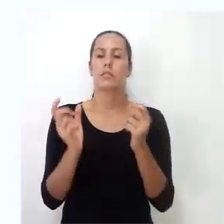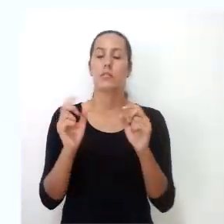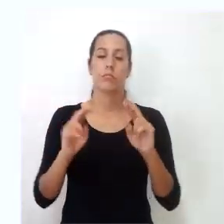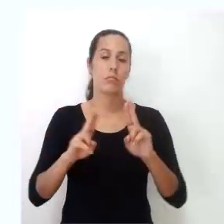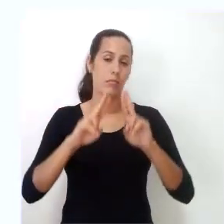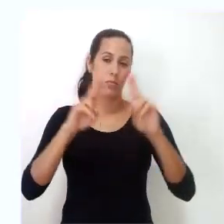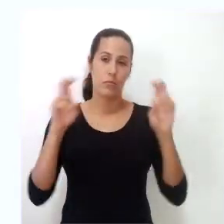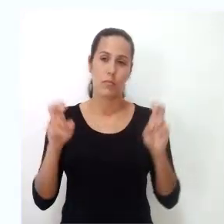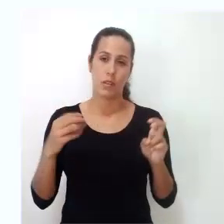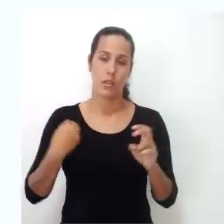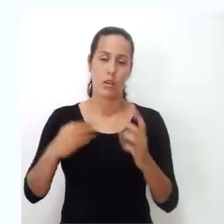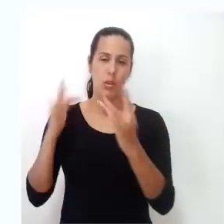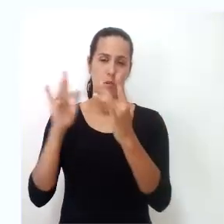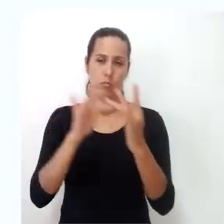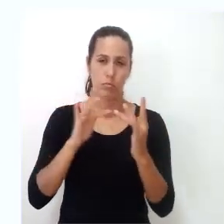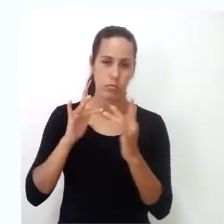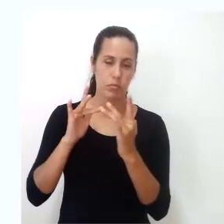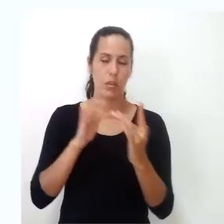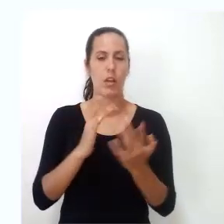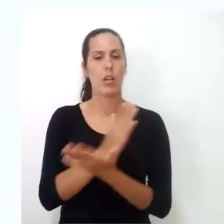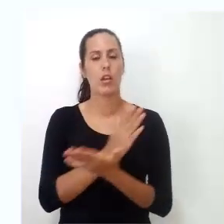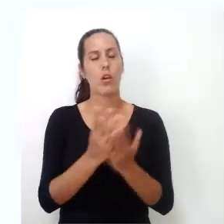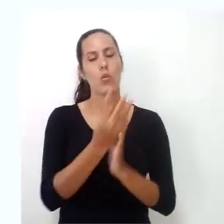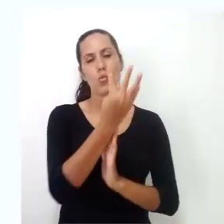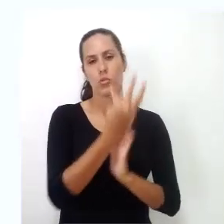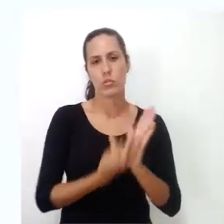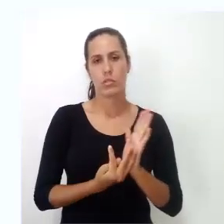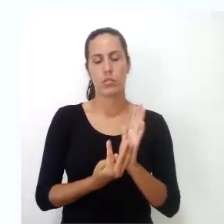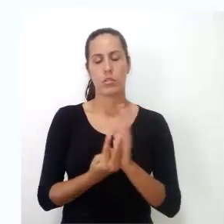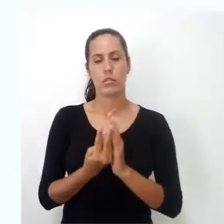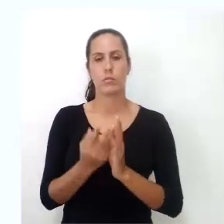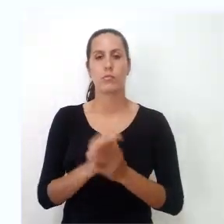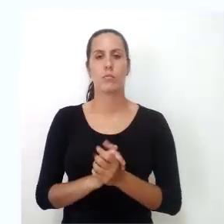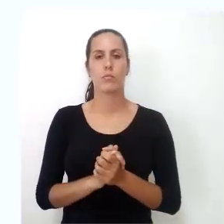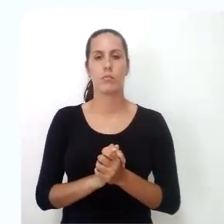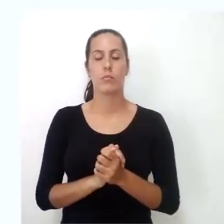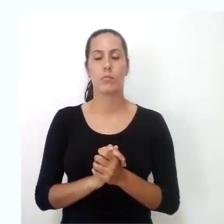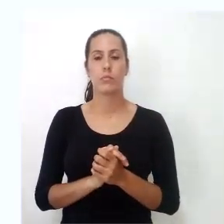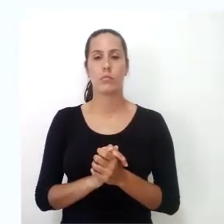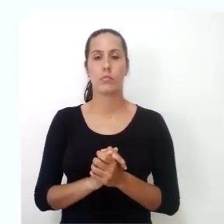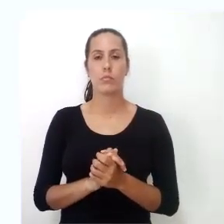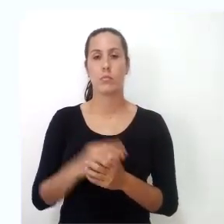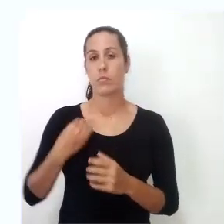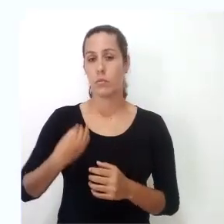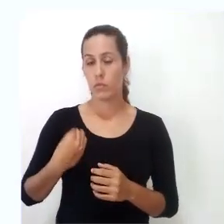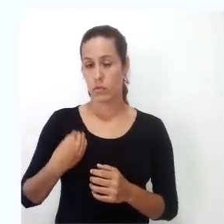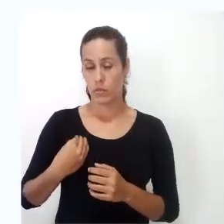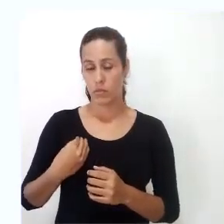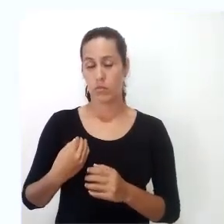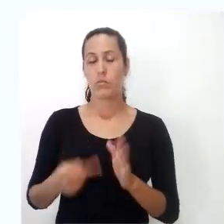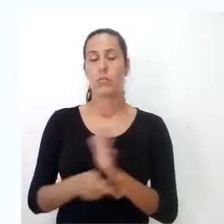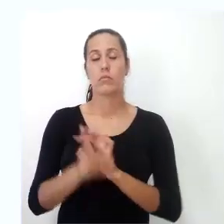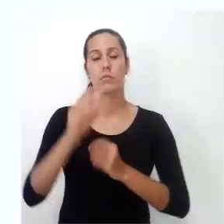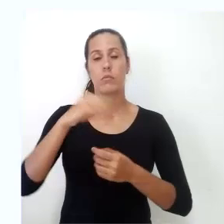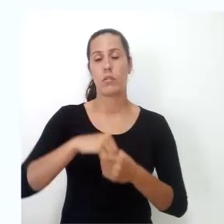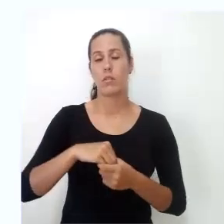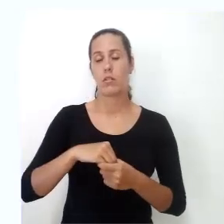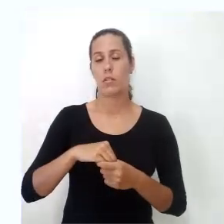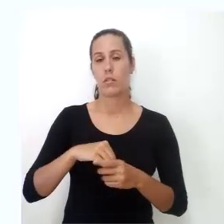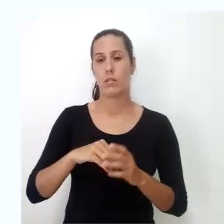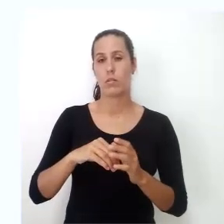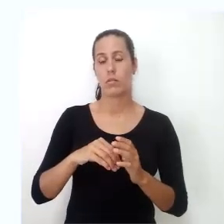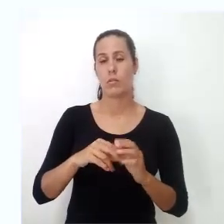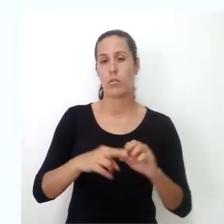que permeiam, certo? A questão de tais textos. Nós temos os verbos no infinitivo, outra